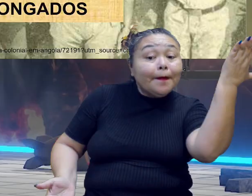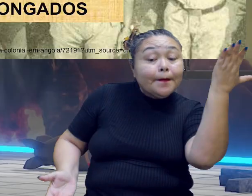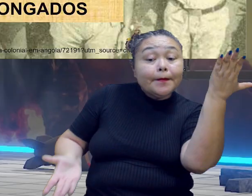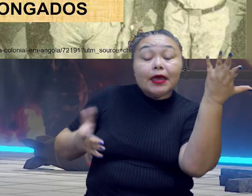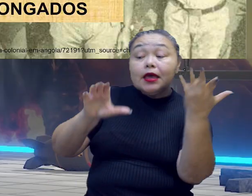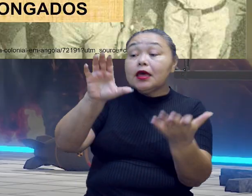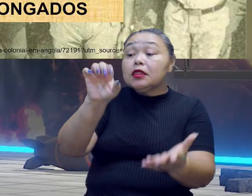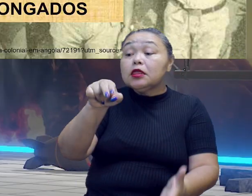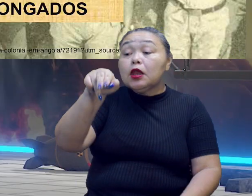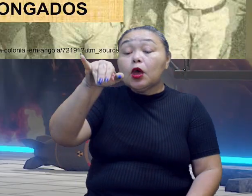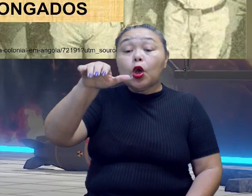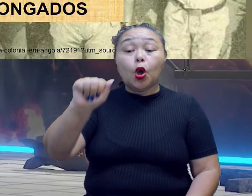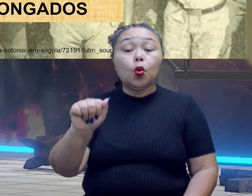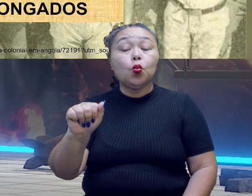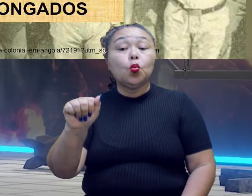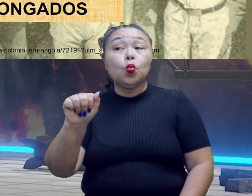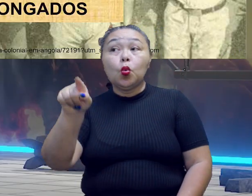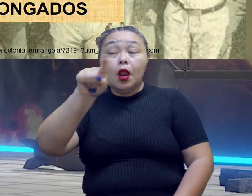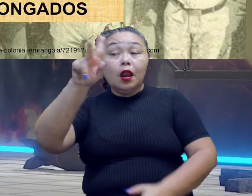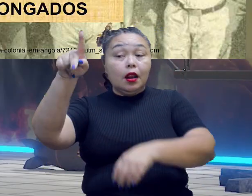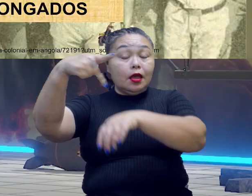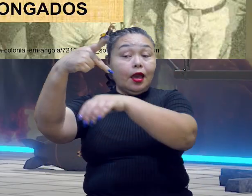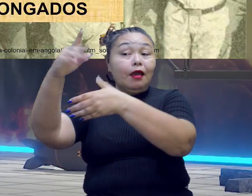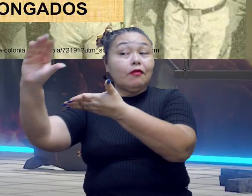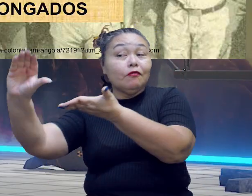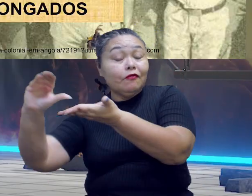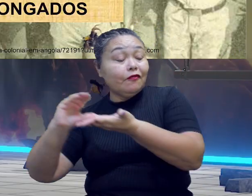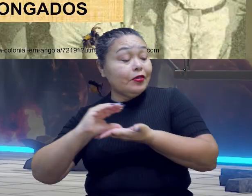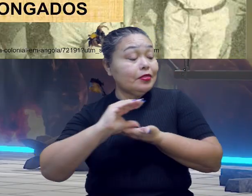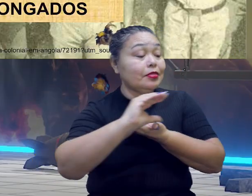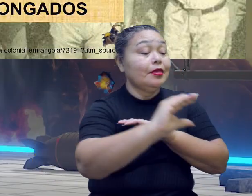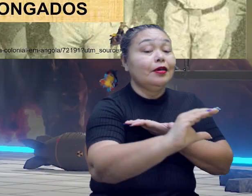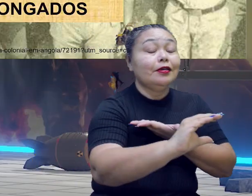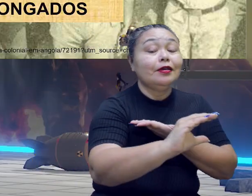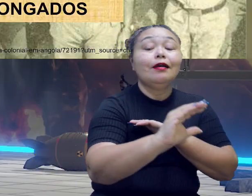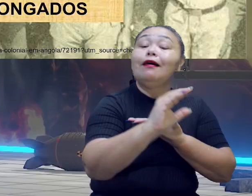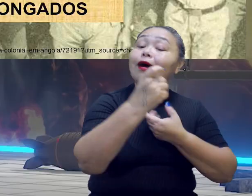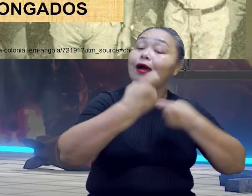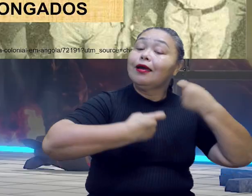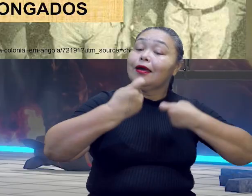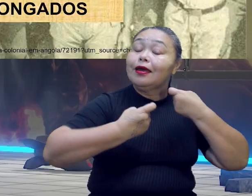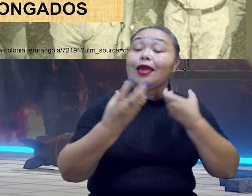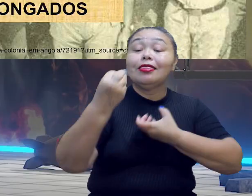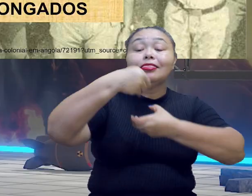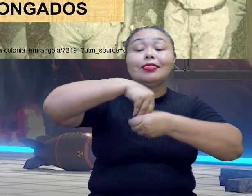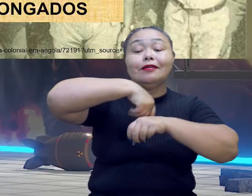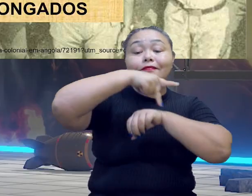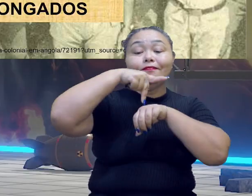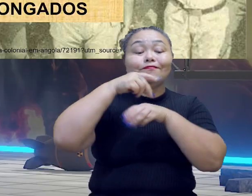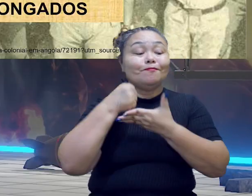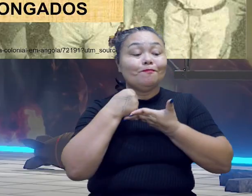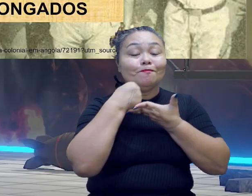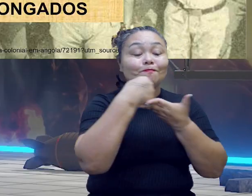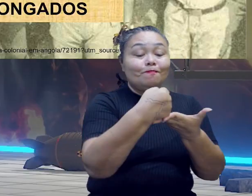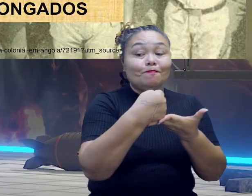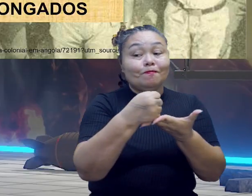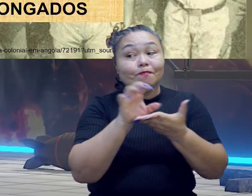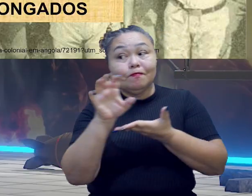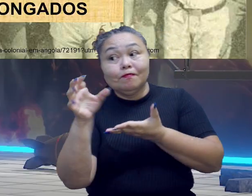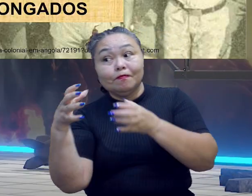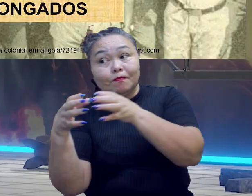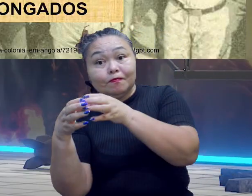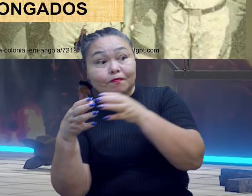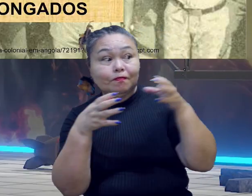suas colônias vão financiar a guerra civil, apoiando um determinado